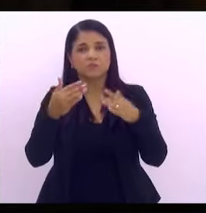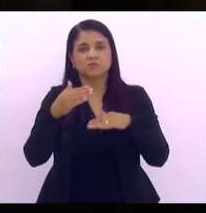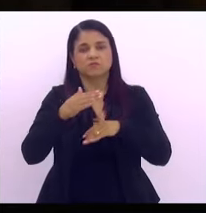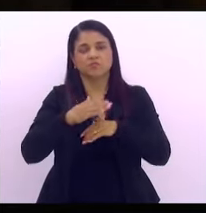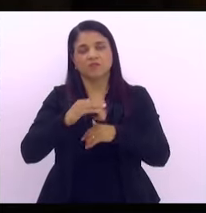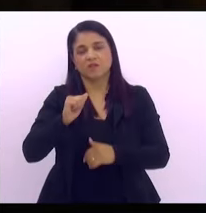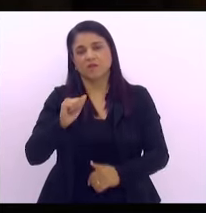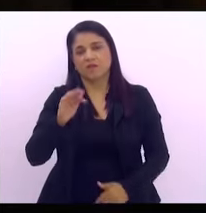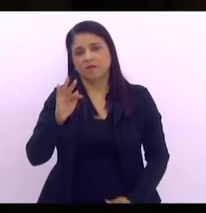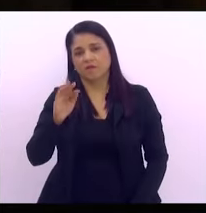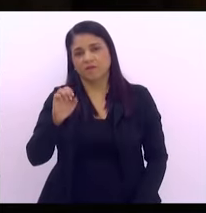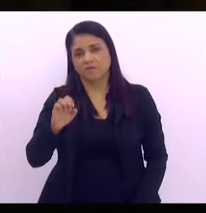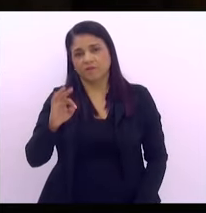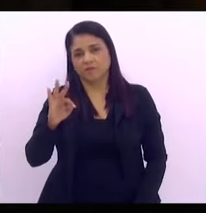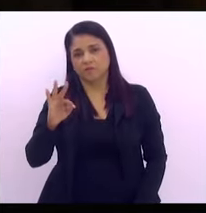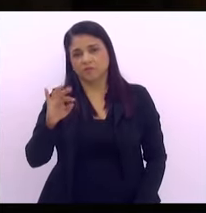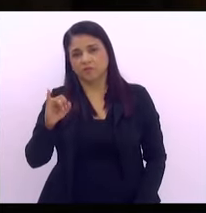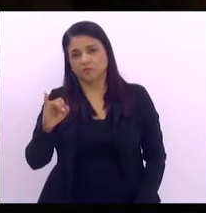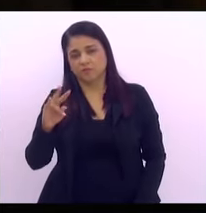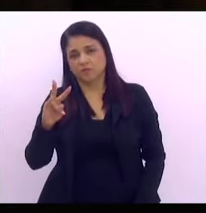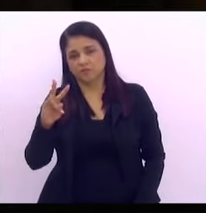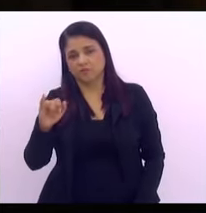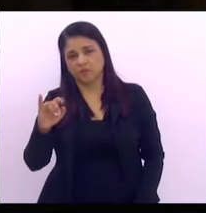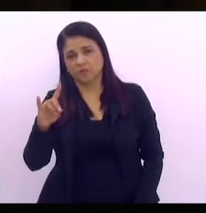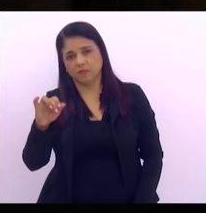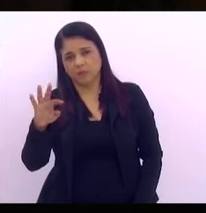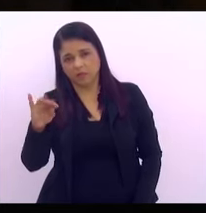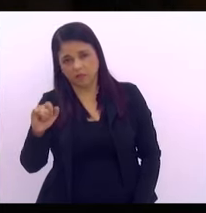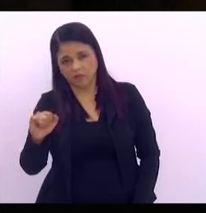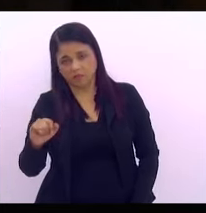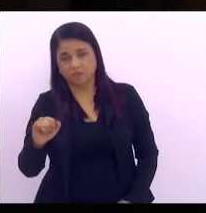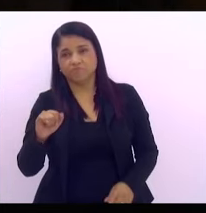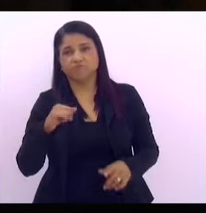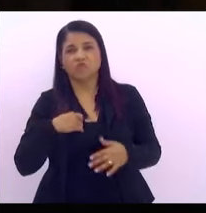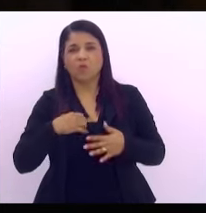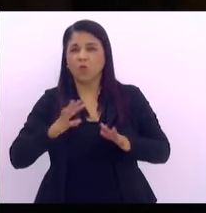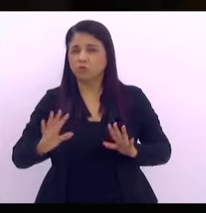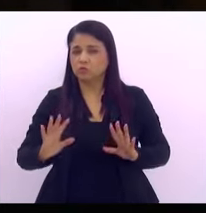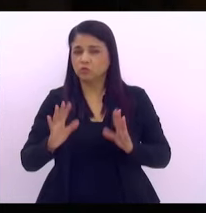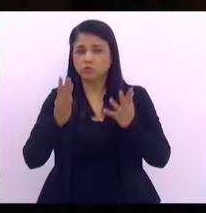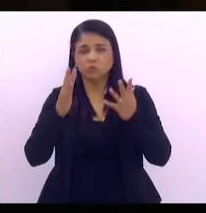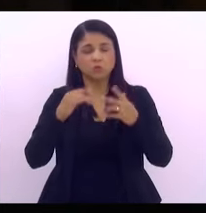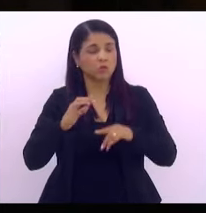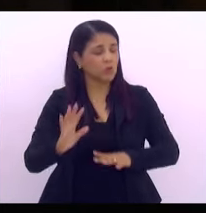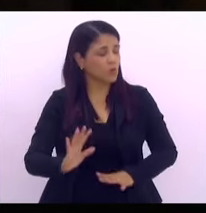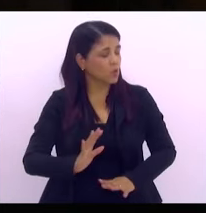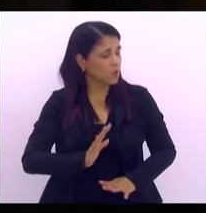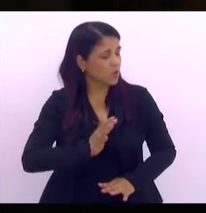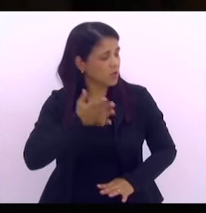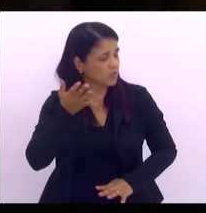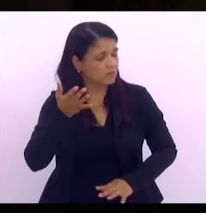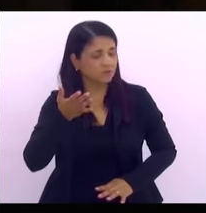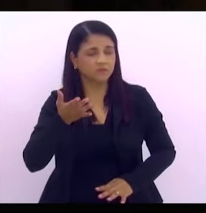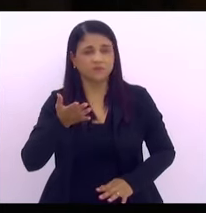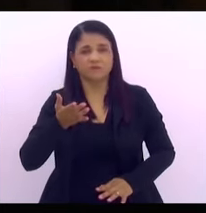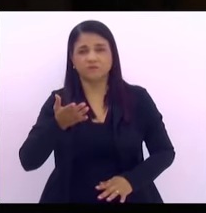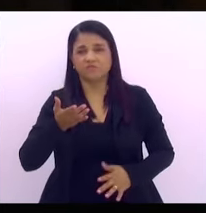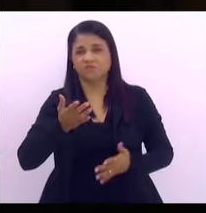Senhora presidenta, foi um show de horror. Os argumentos utilizados naquela comissão foram os mais